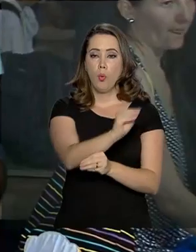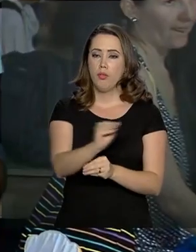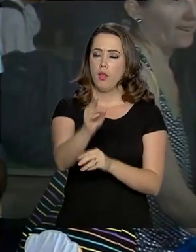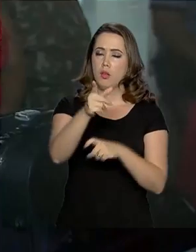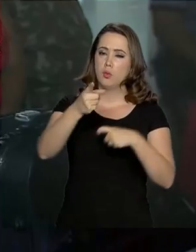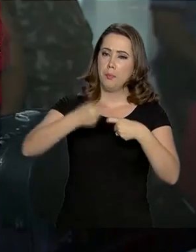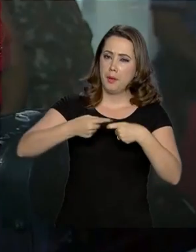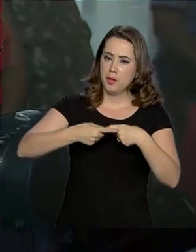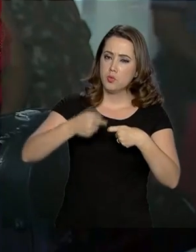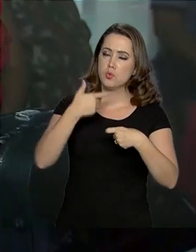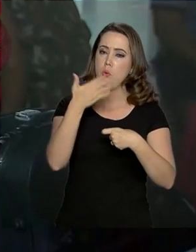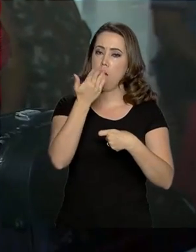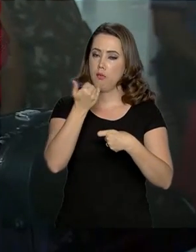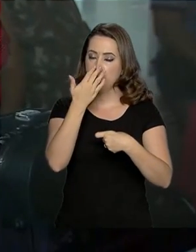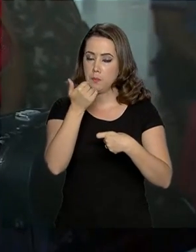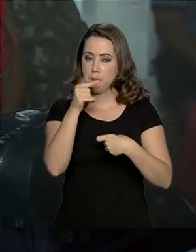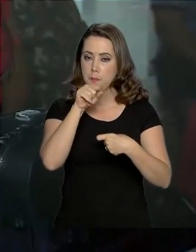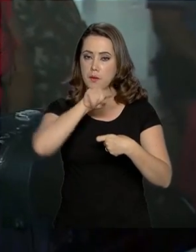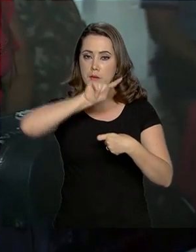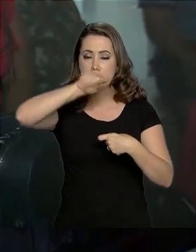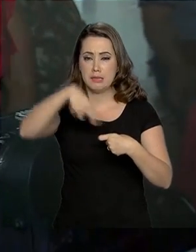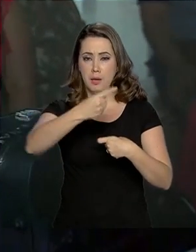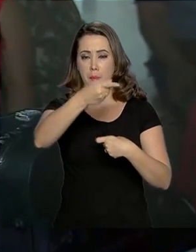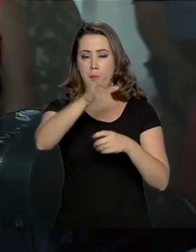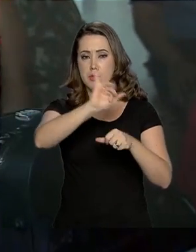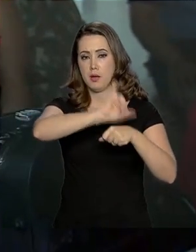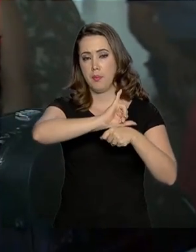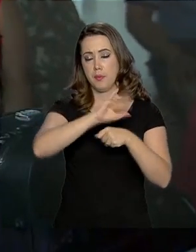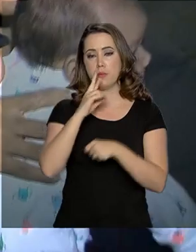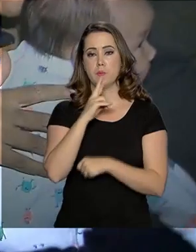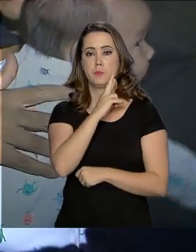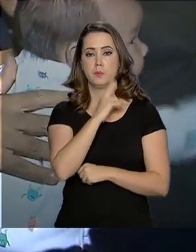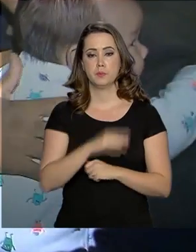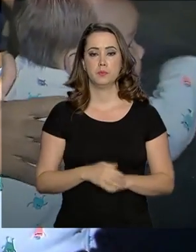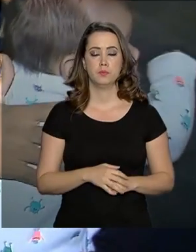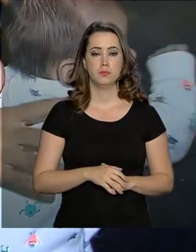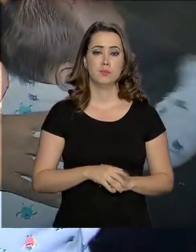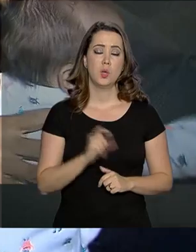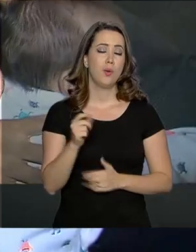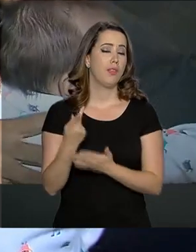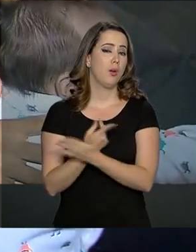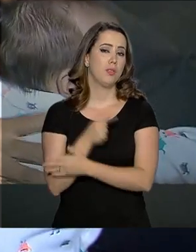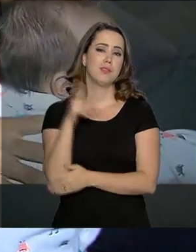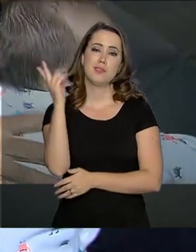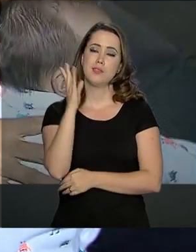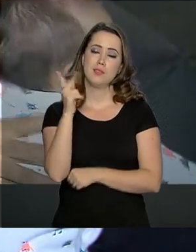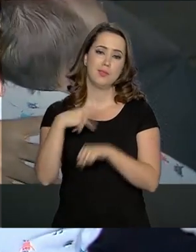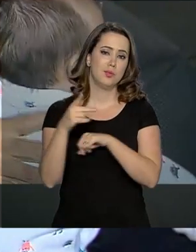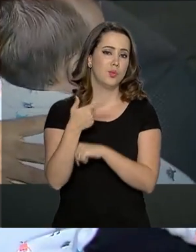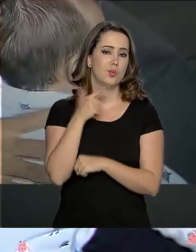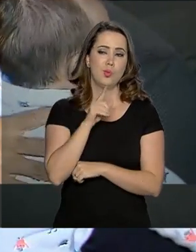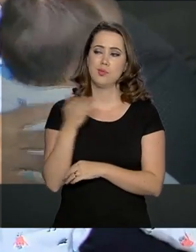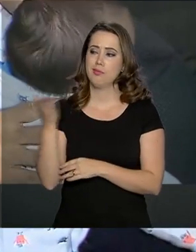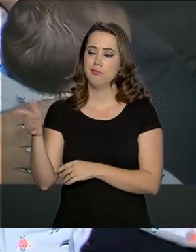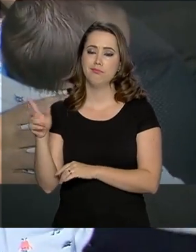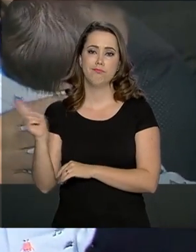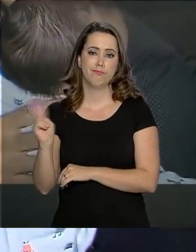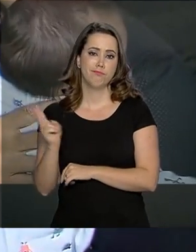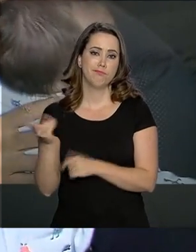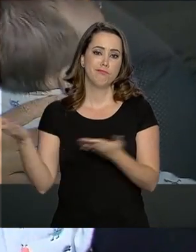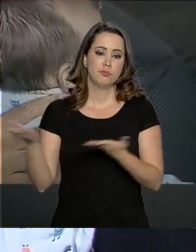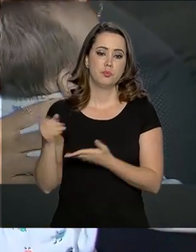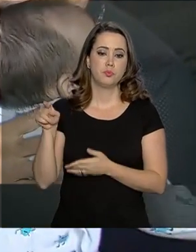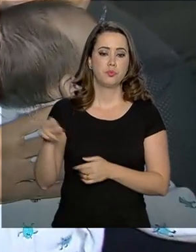atendimento médico, refeição e seguiram para a capital Boa Vista. O que está acontecendo no país, não podemos mais estar lá no momento,